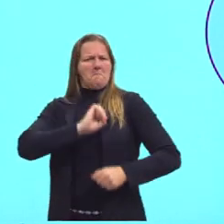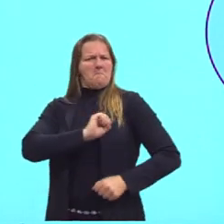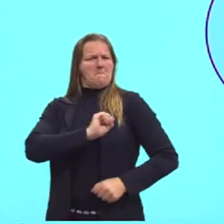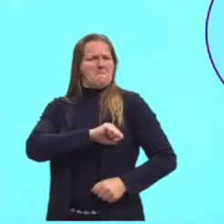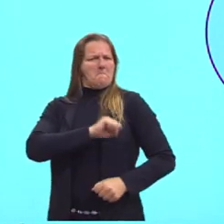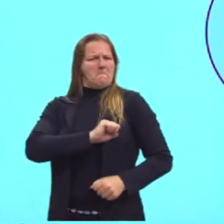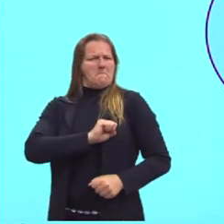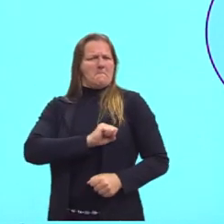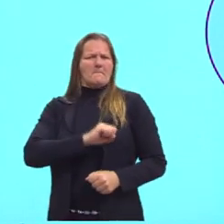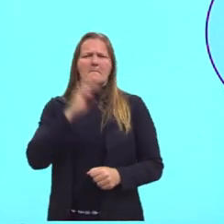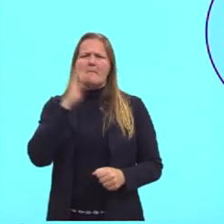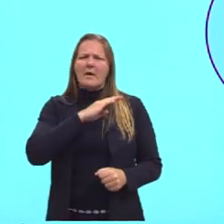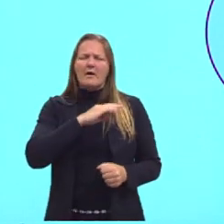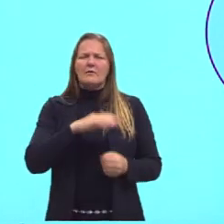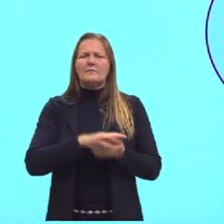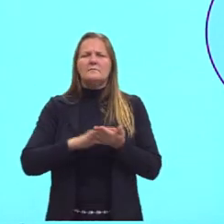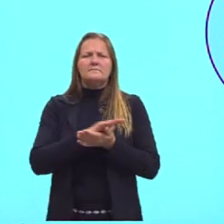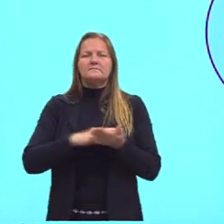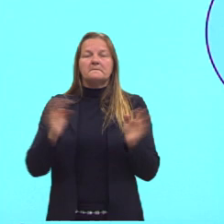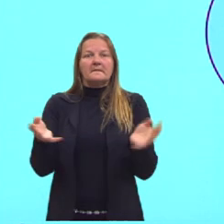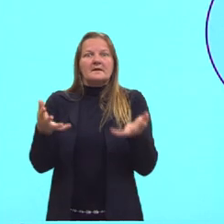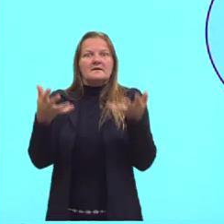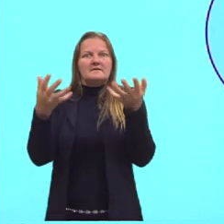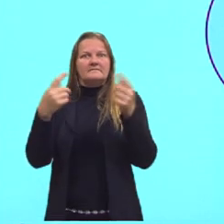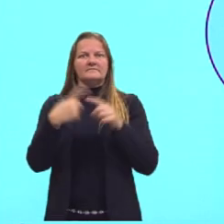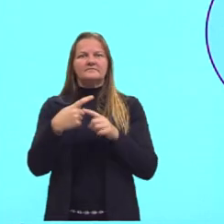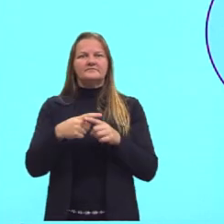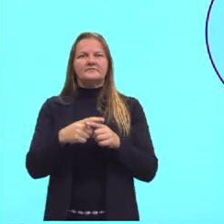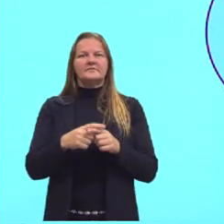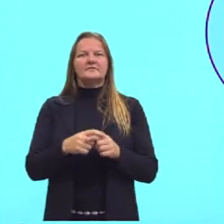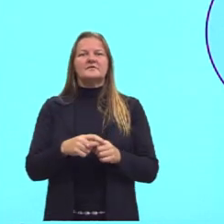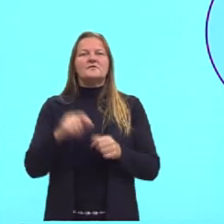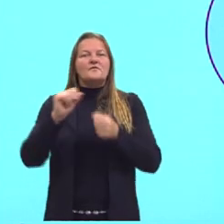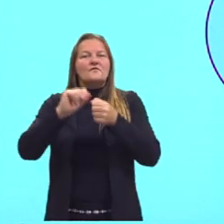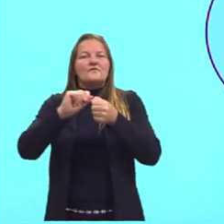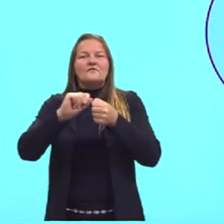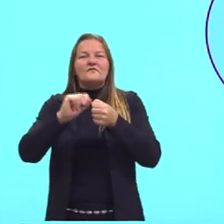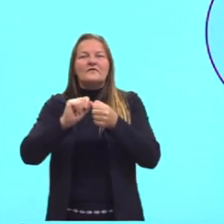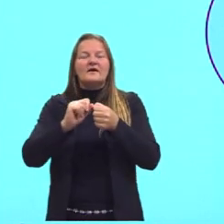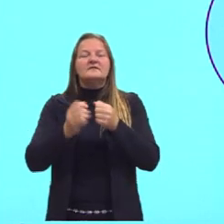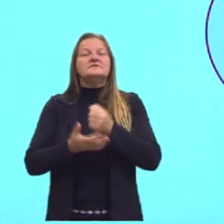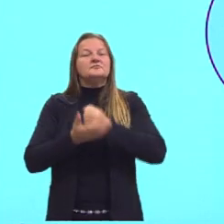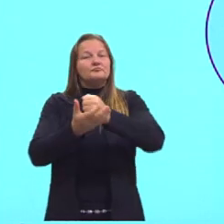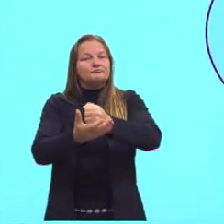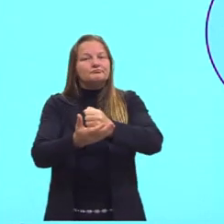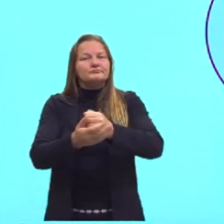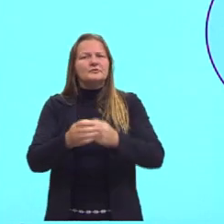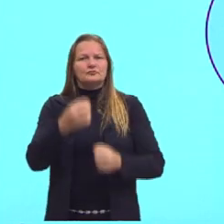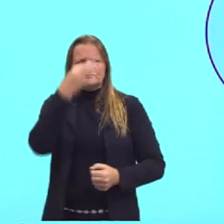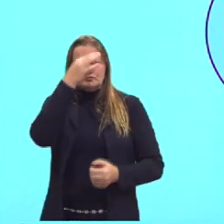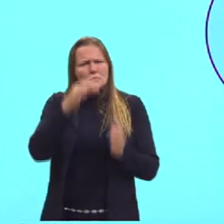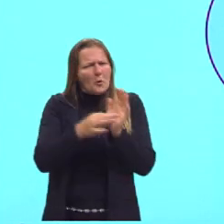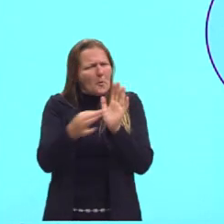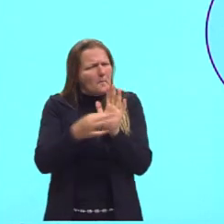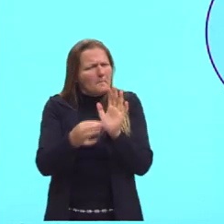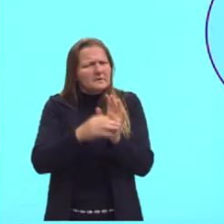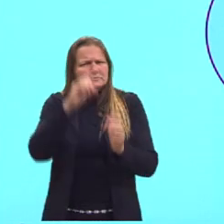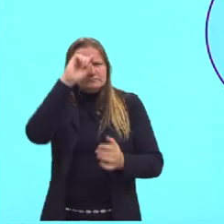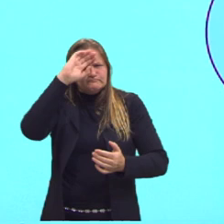tão completa e entusiasticamente como quando o fazem baseados em convicções